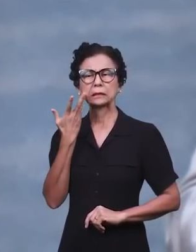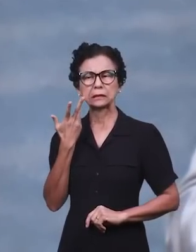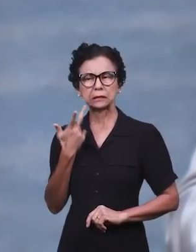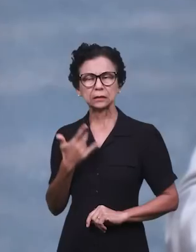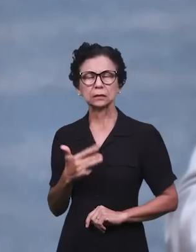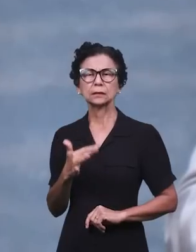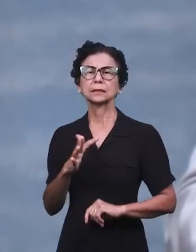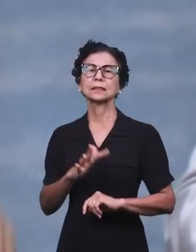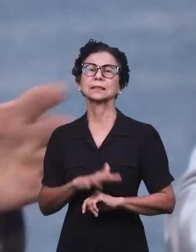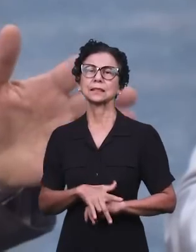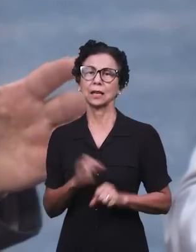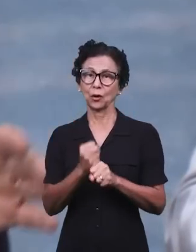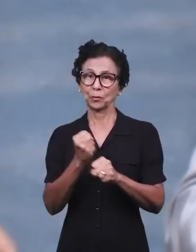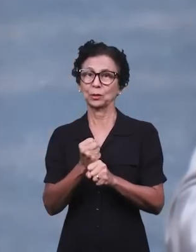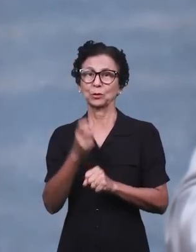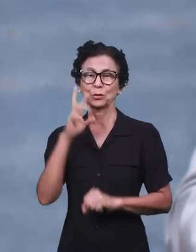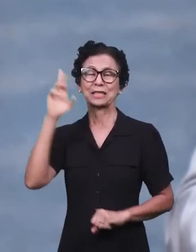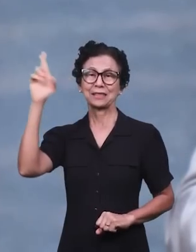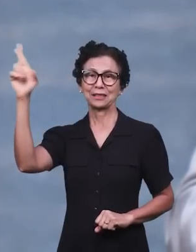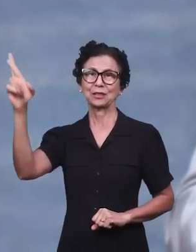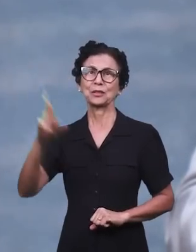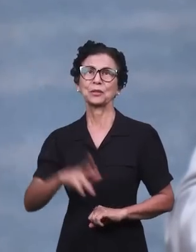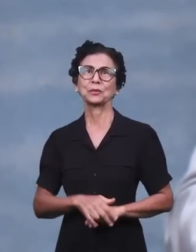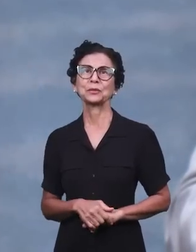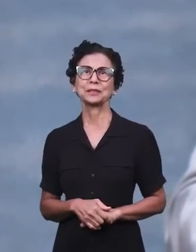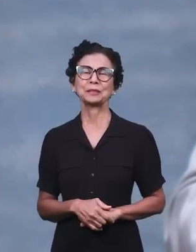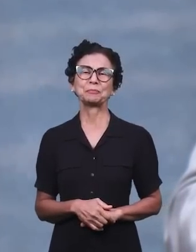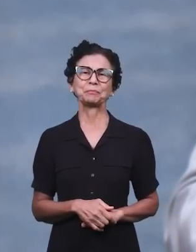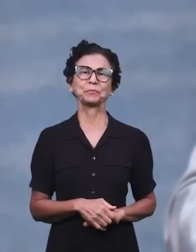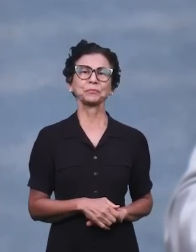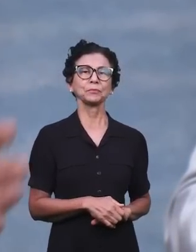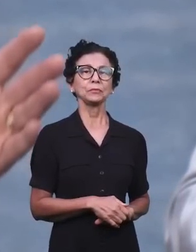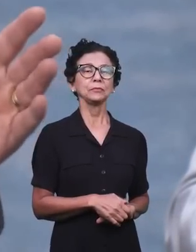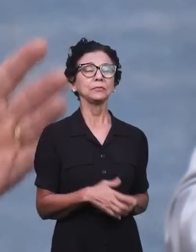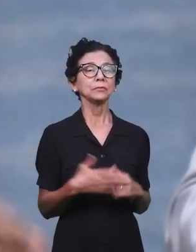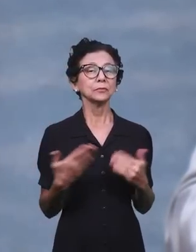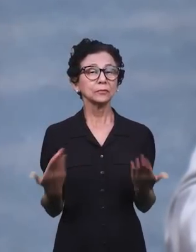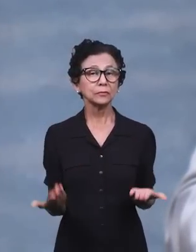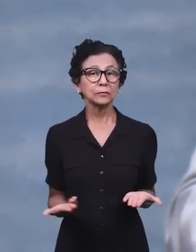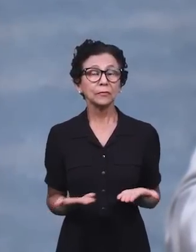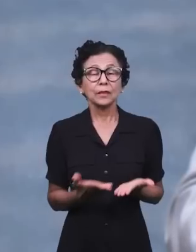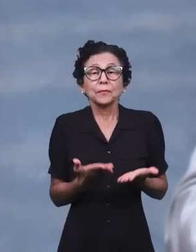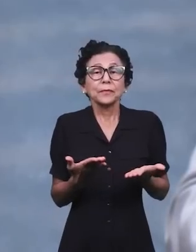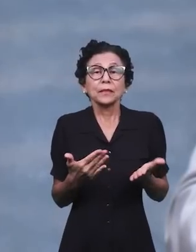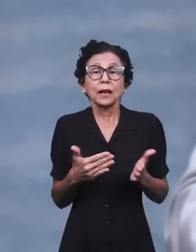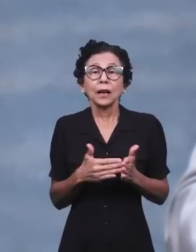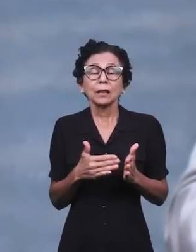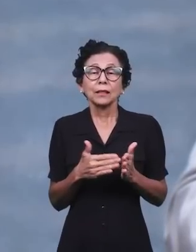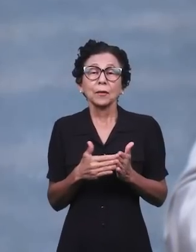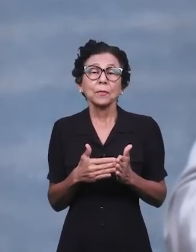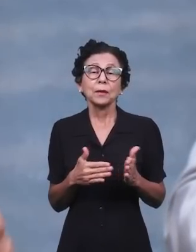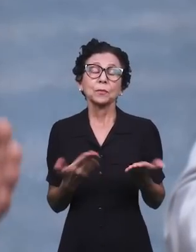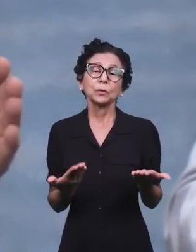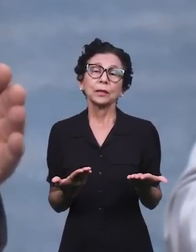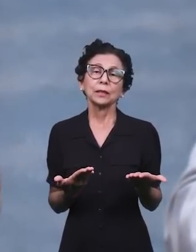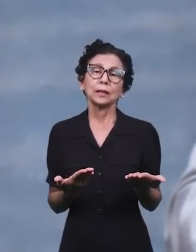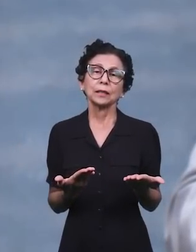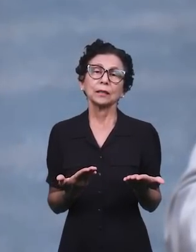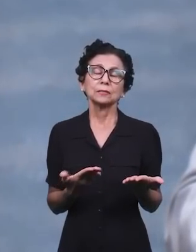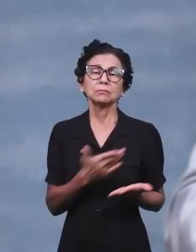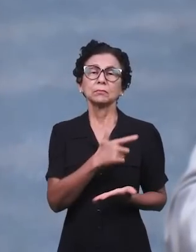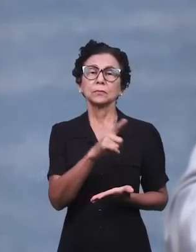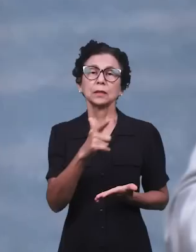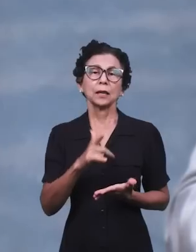nós temos aula até para criança que está sendo gerada. Quer dizer, o Espírito Santo ele age de uma forma misteriosa. E quando eles